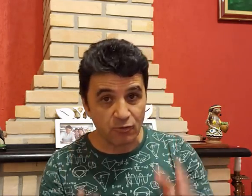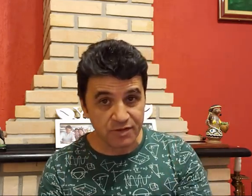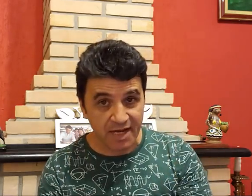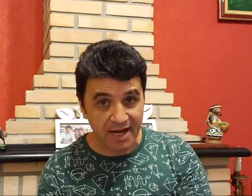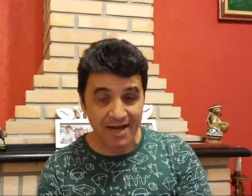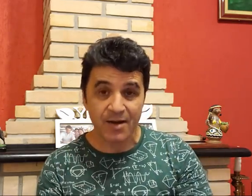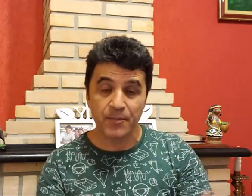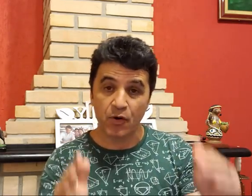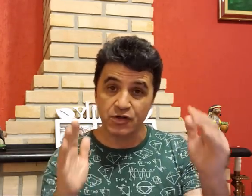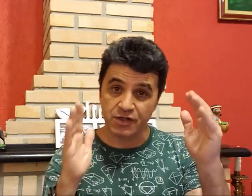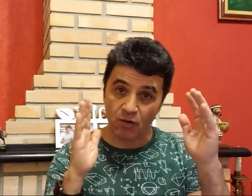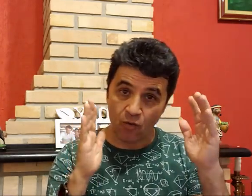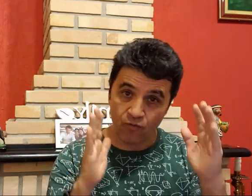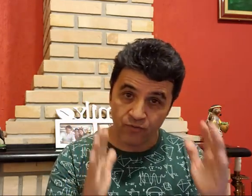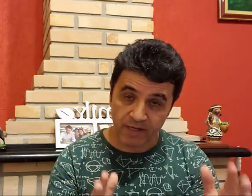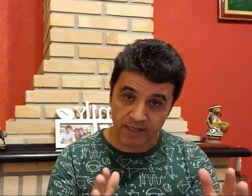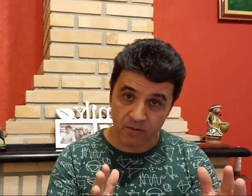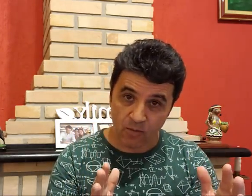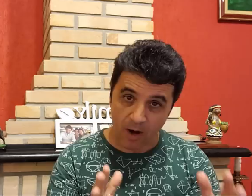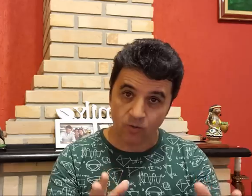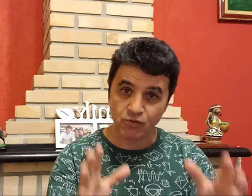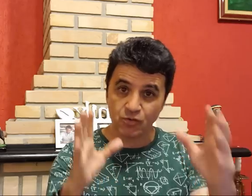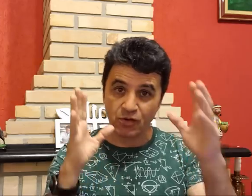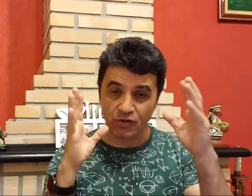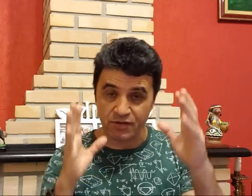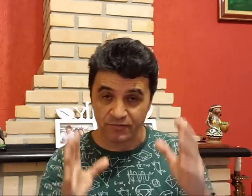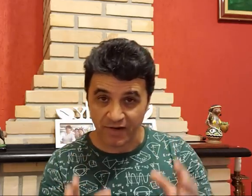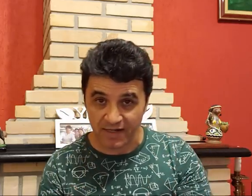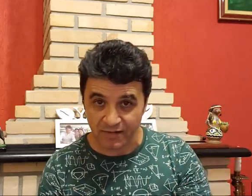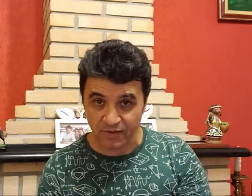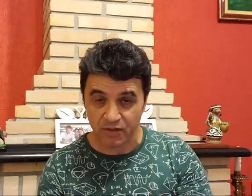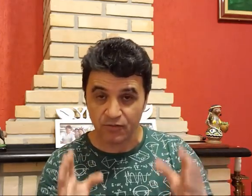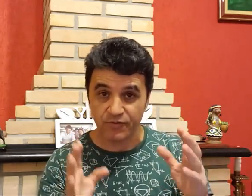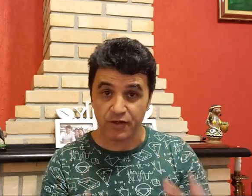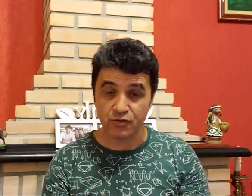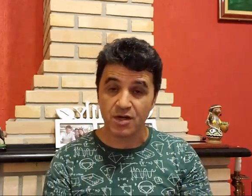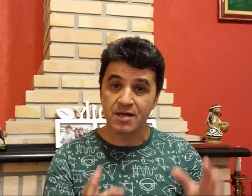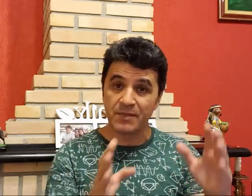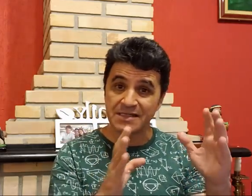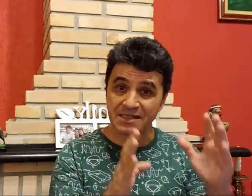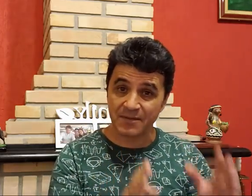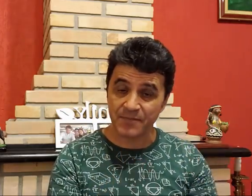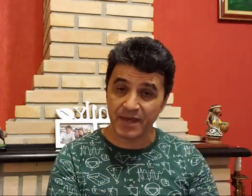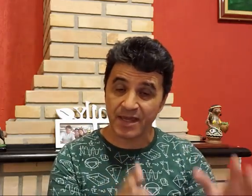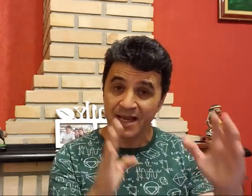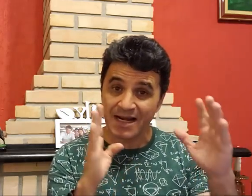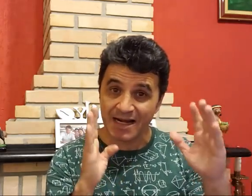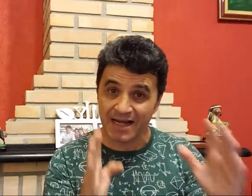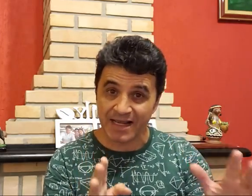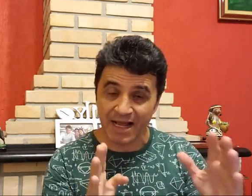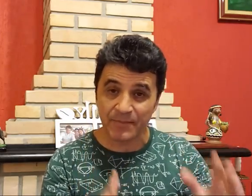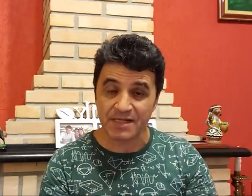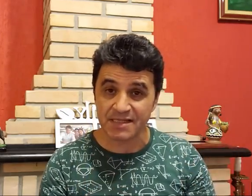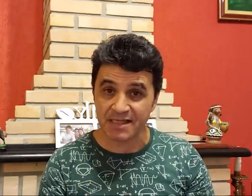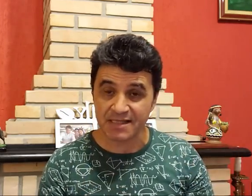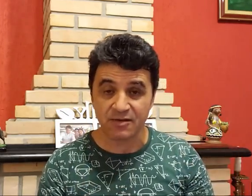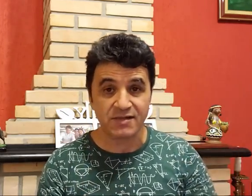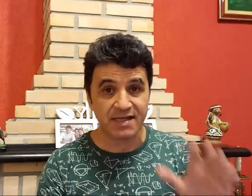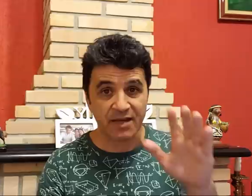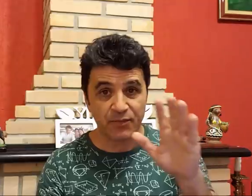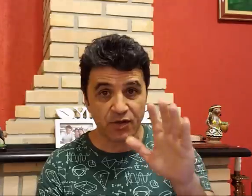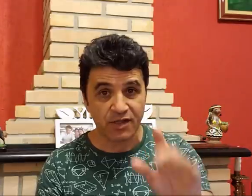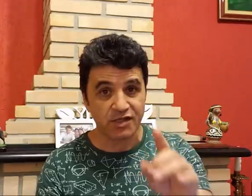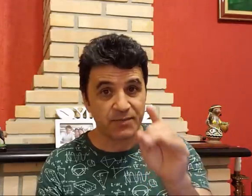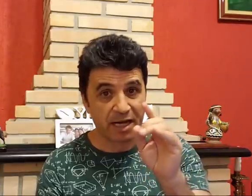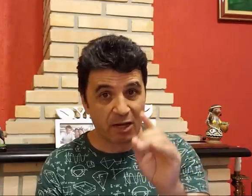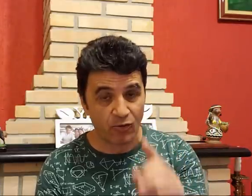para pausar, pode ouvir aqui o áudio que nós estamos falando aqui, o vídeo, mas também ler a apresentação,